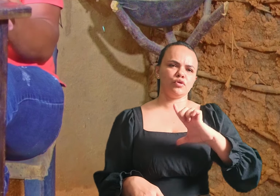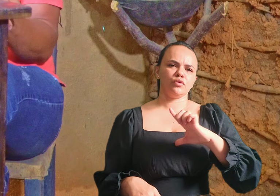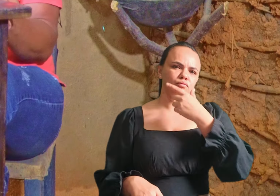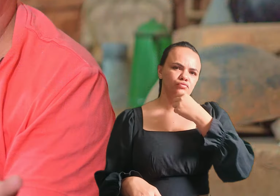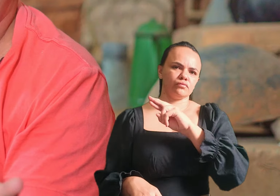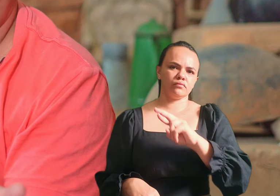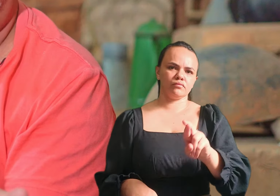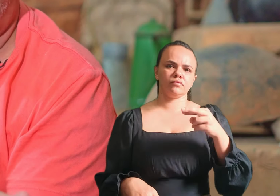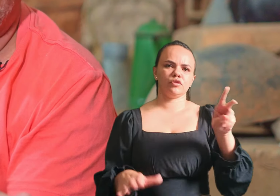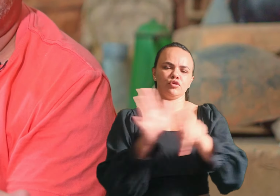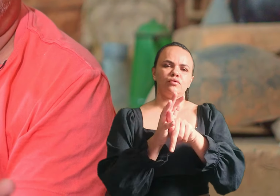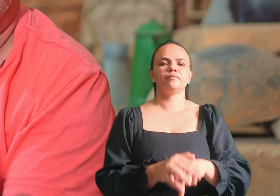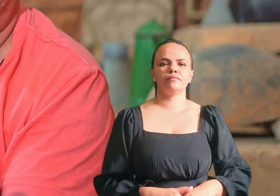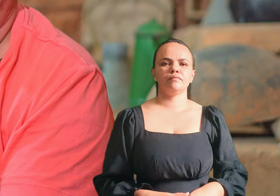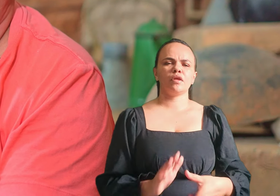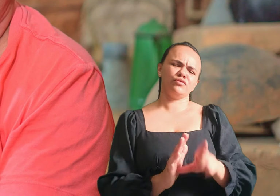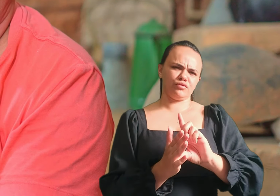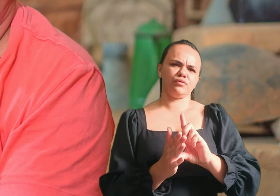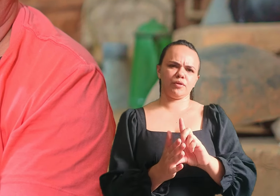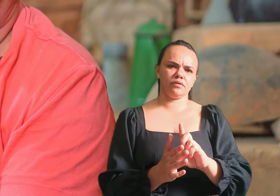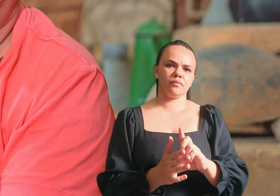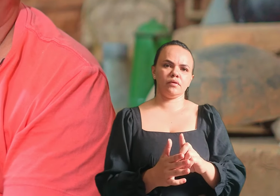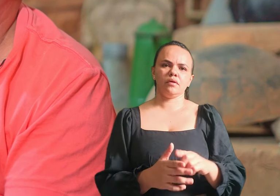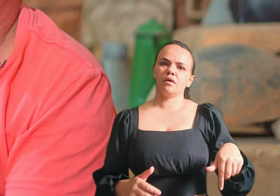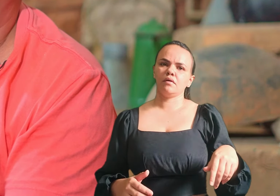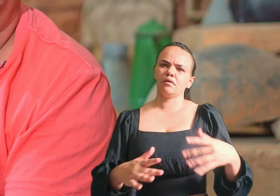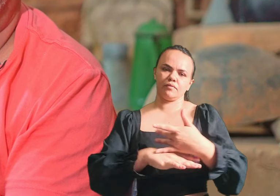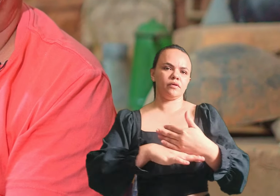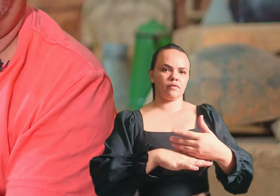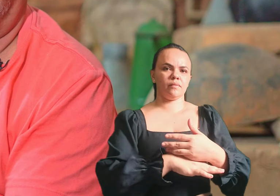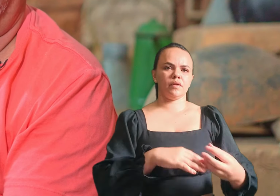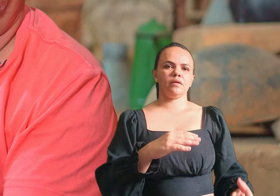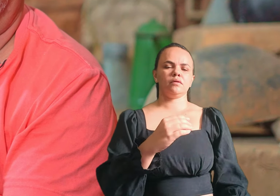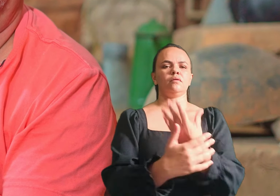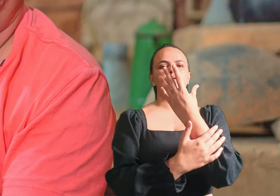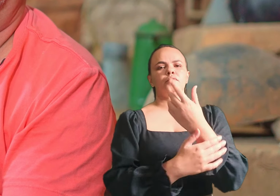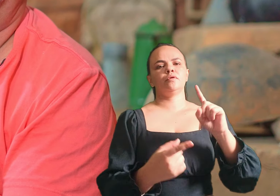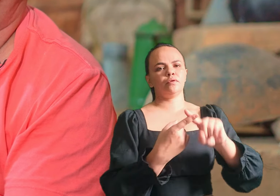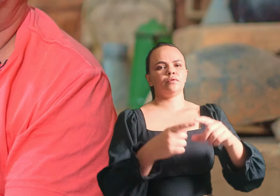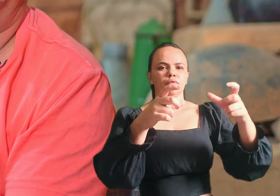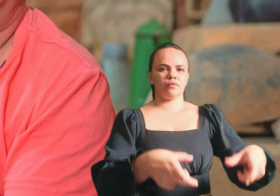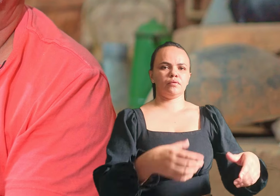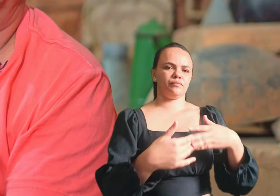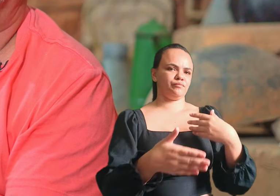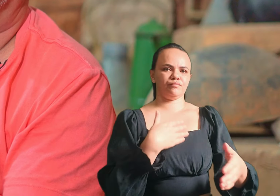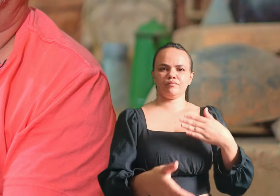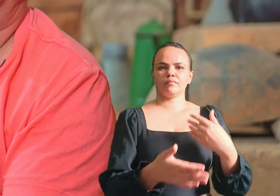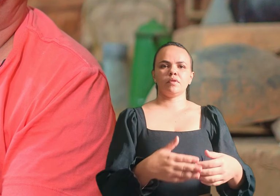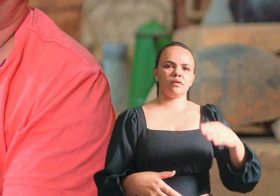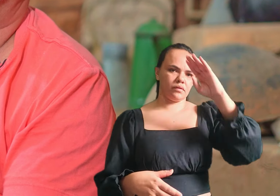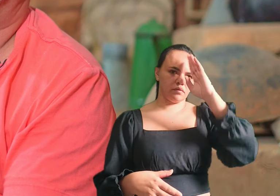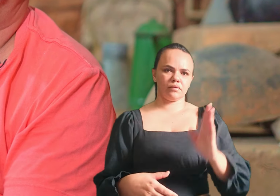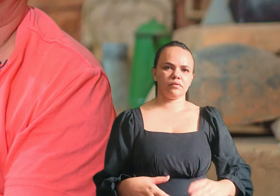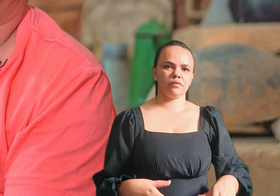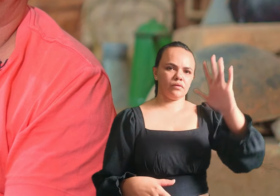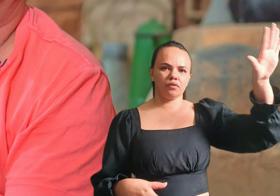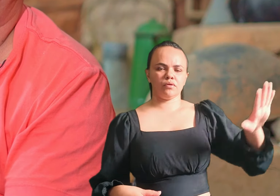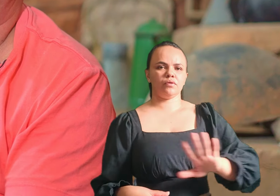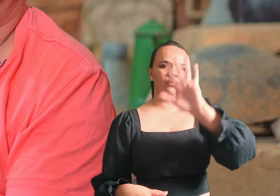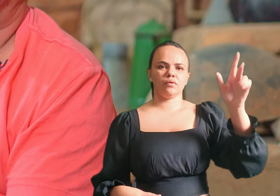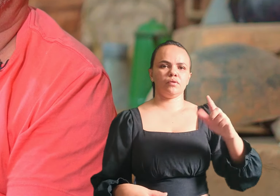chega aqui para formação do município luí Gomes para formação de qualquer lugar né a formação do Brasil a gente vai ter a presença do